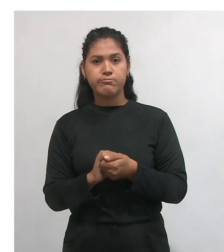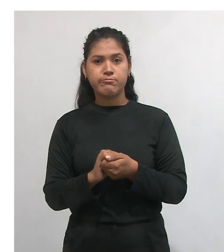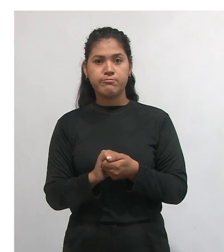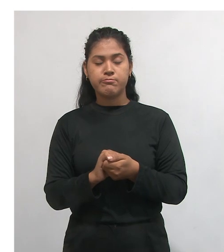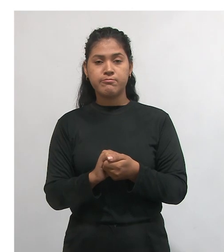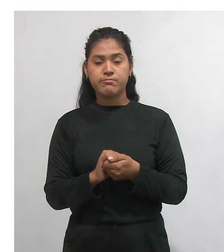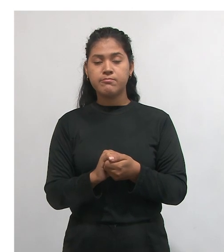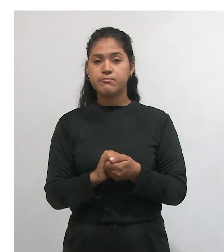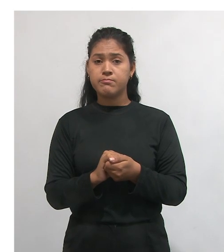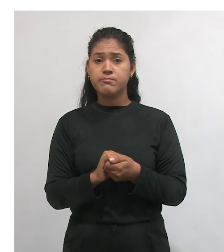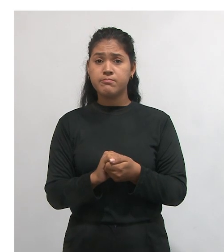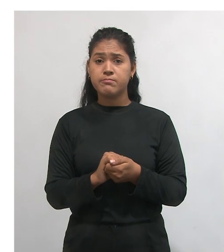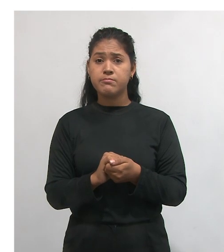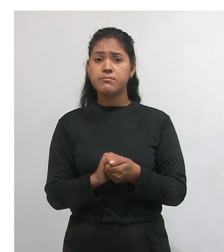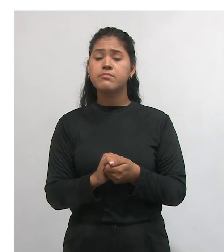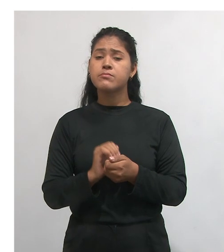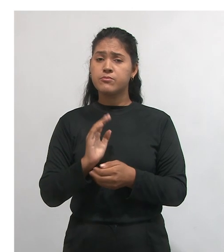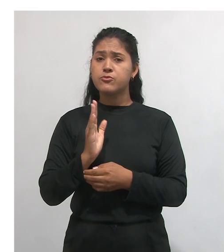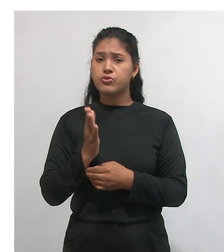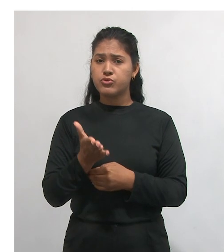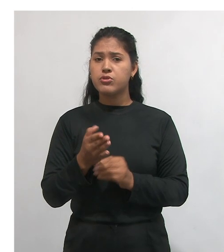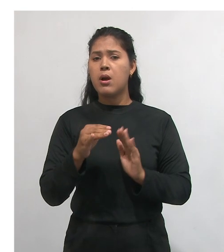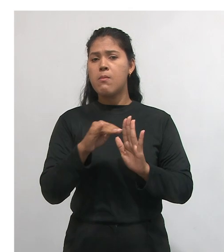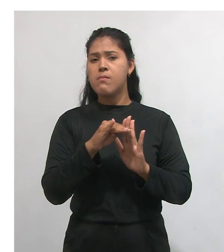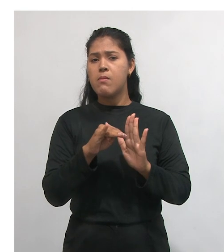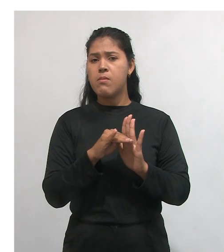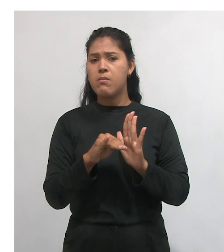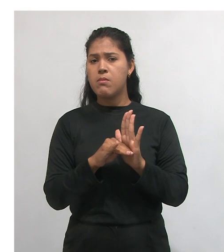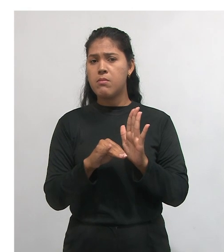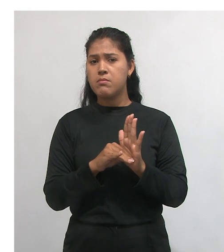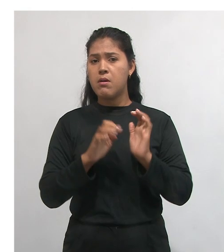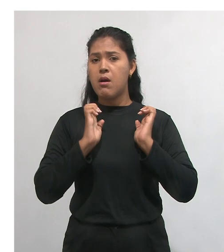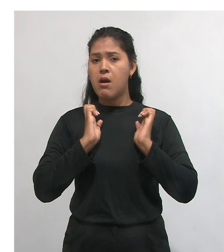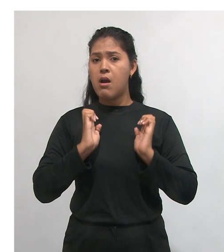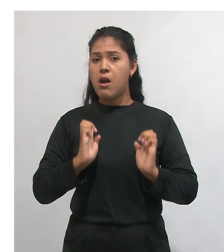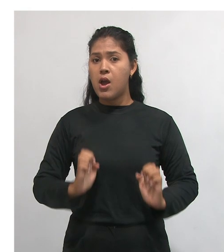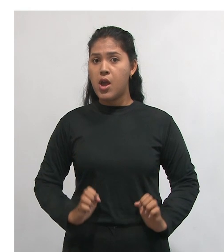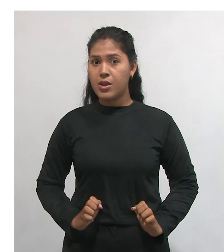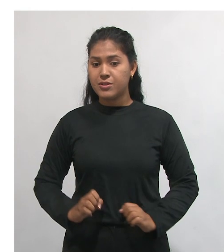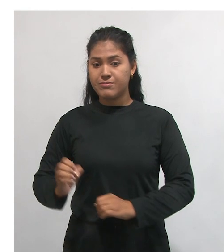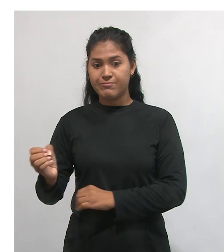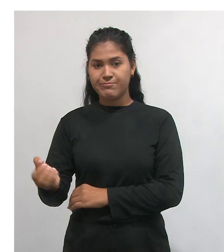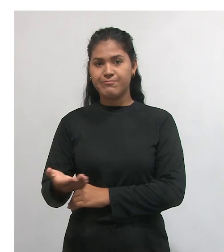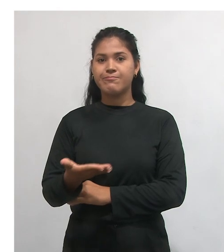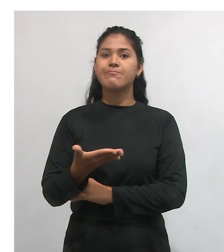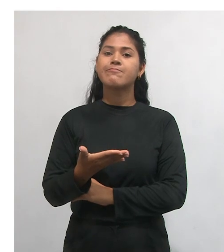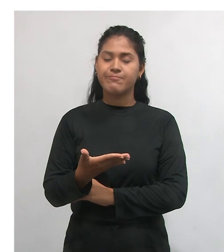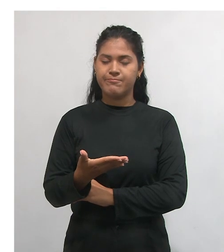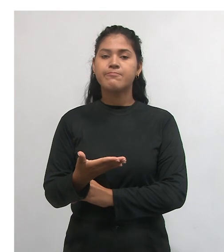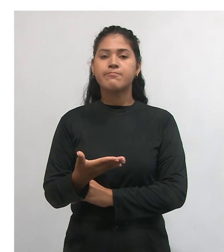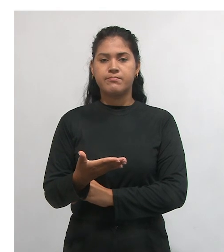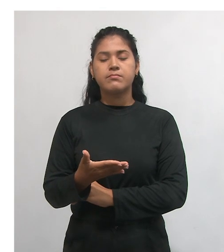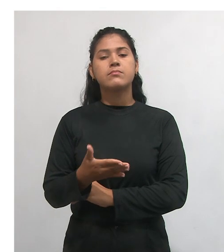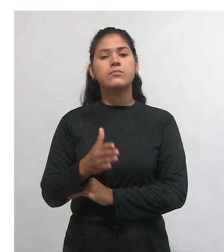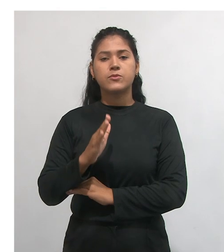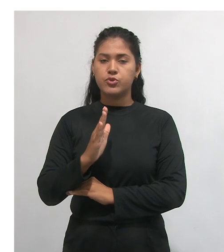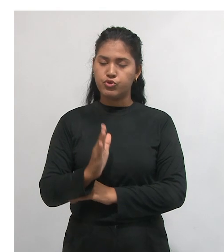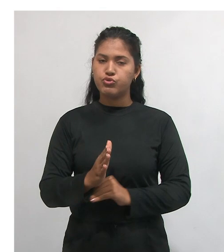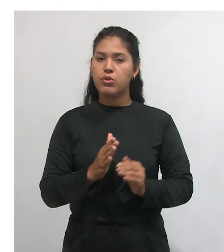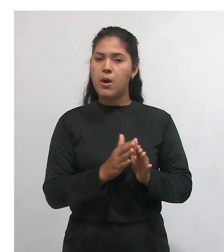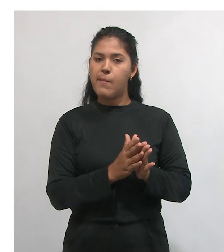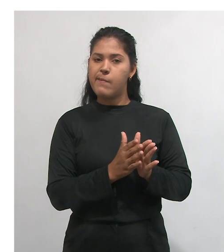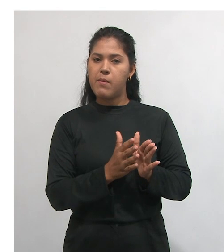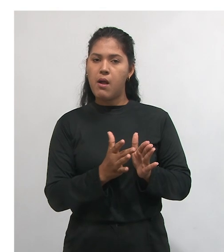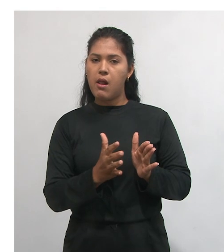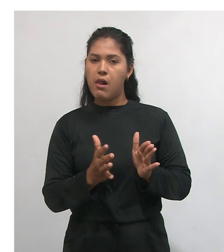que estão vinculados dentro da ética na modernidade. Evidentemente que nós estamos passando